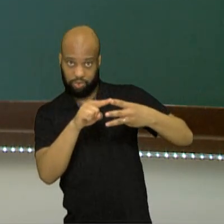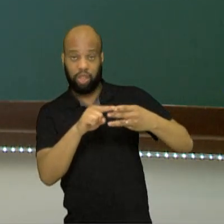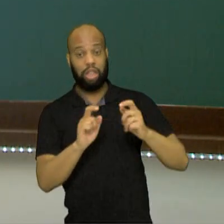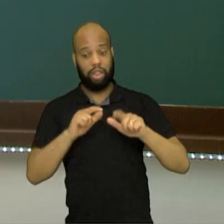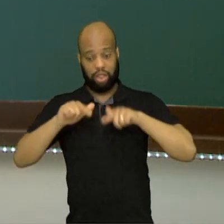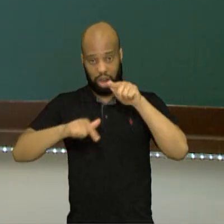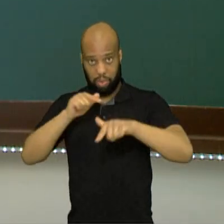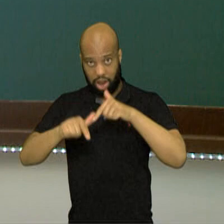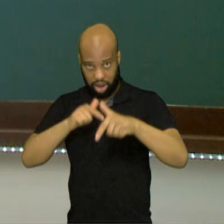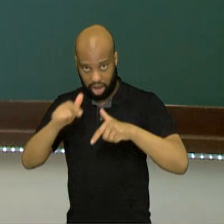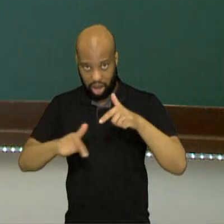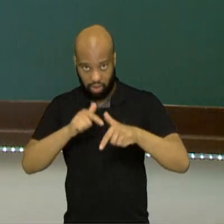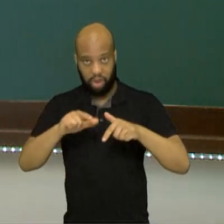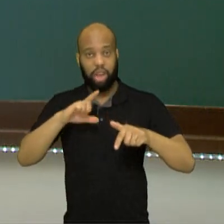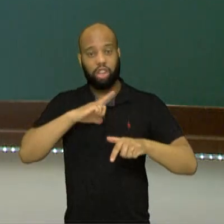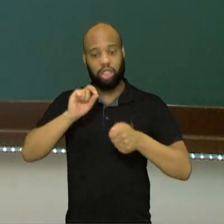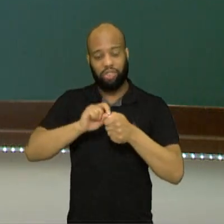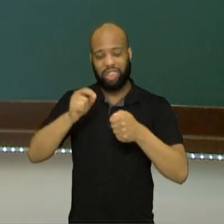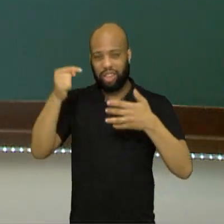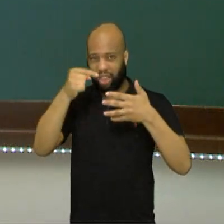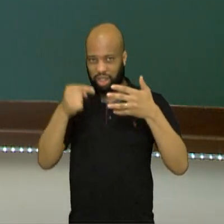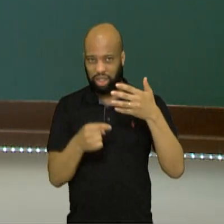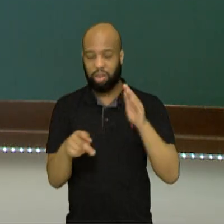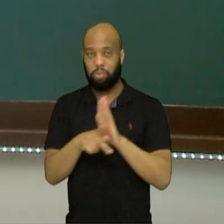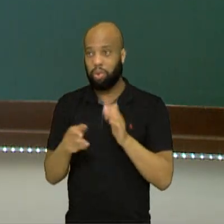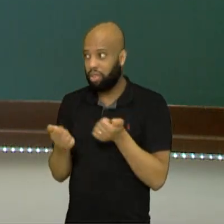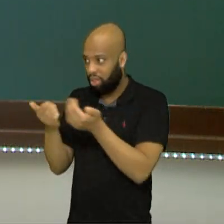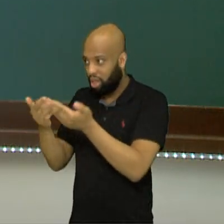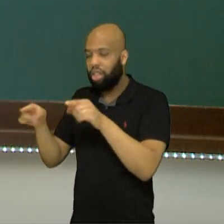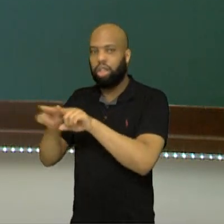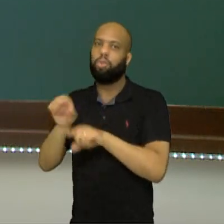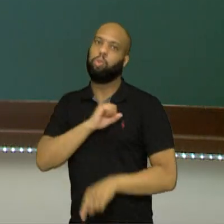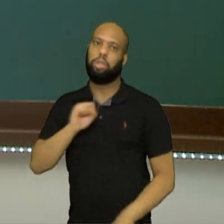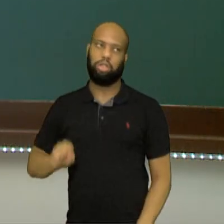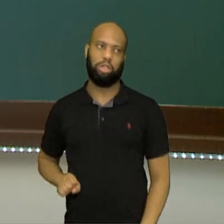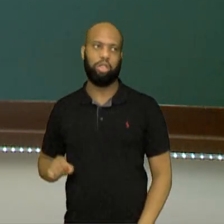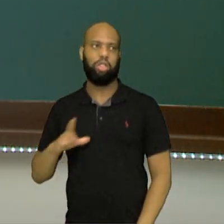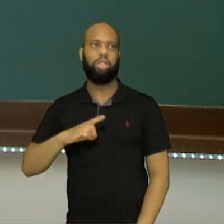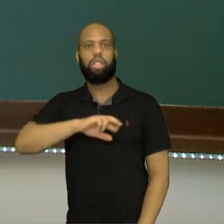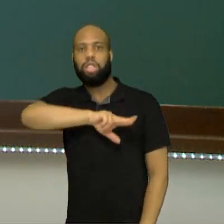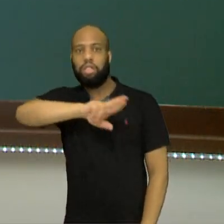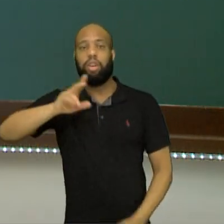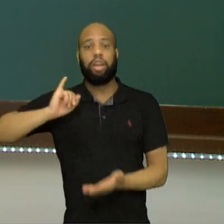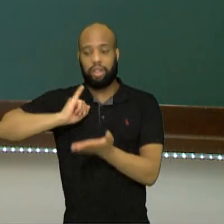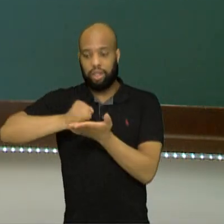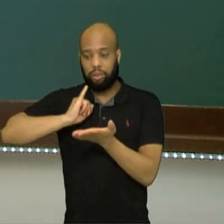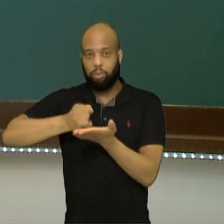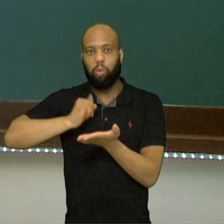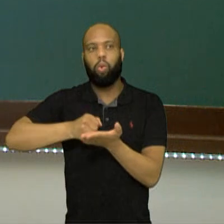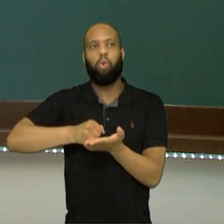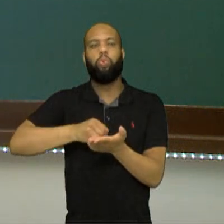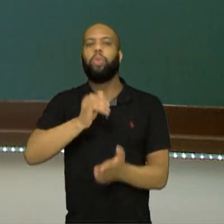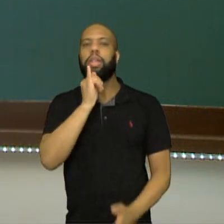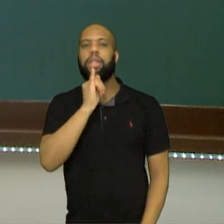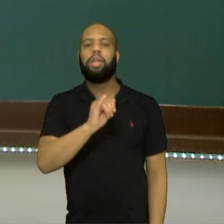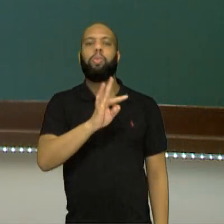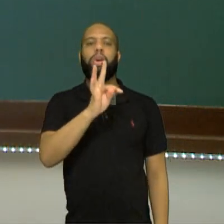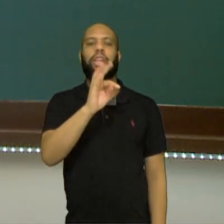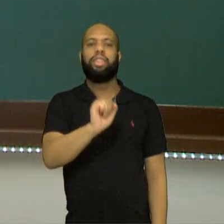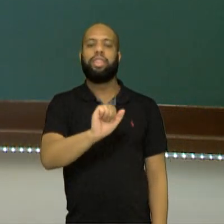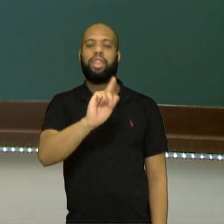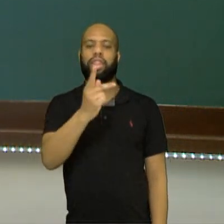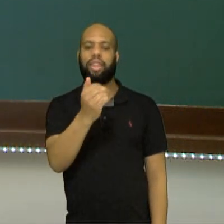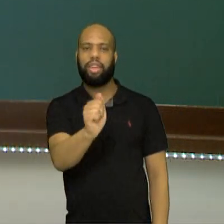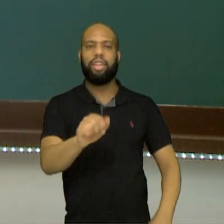de obrigações para o senhor. Então, eles tinham aqui vários impostos, como a talha, a mão morta,